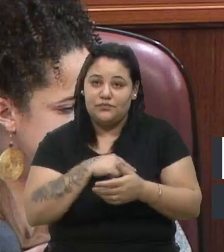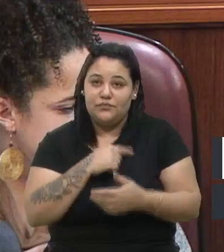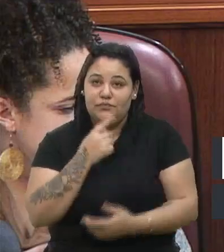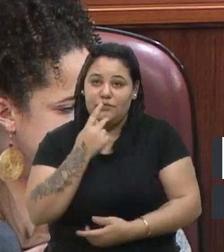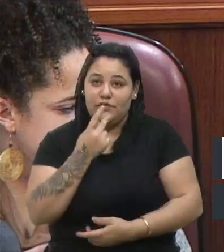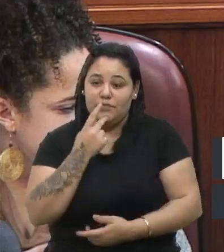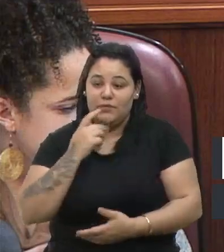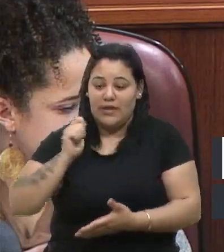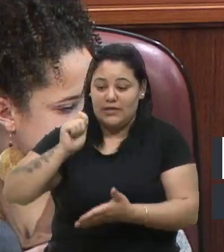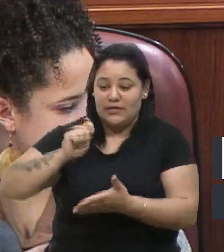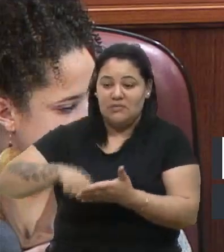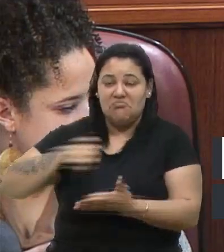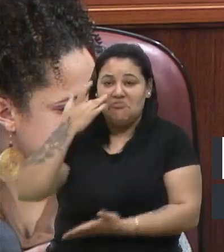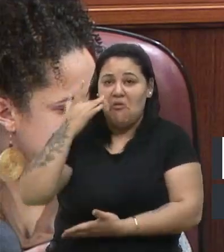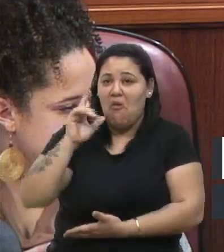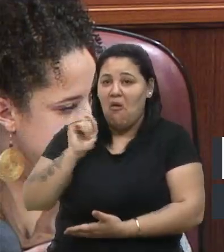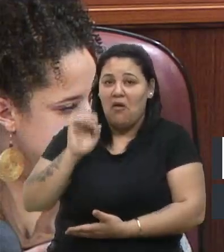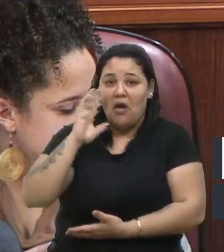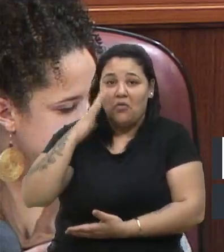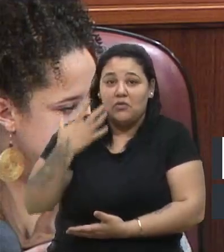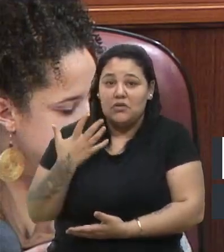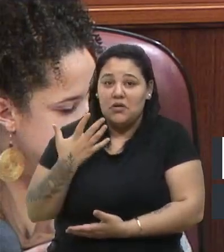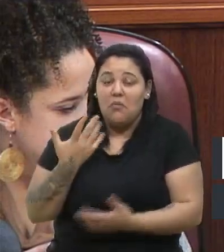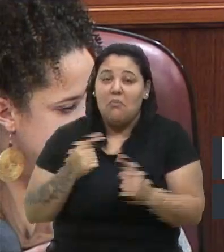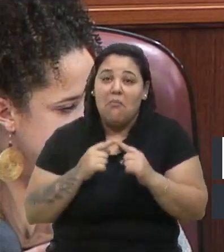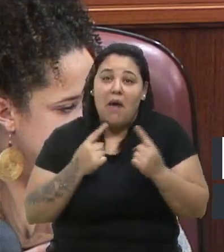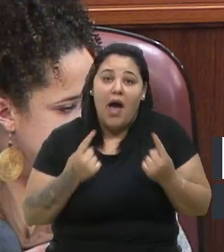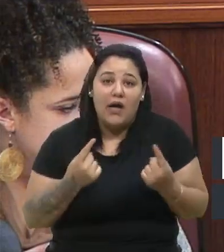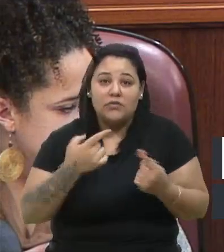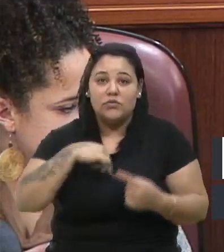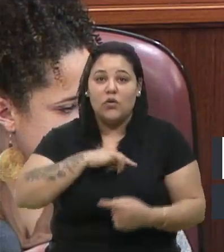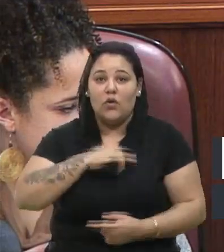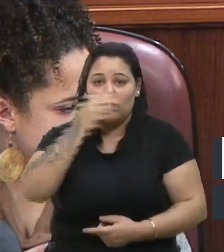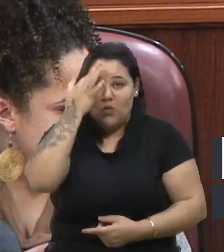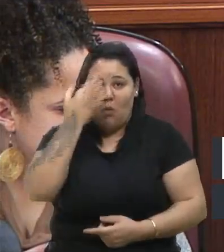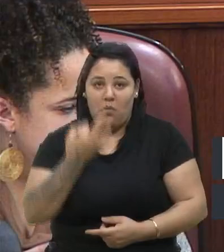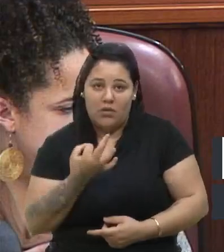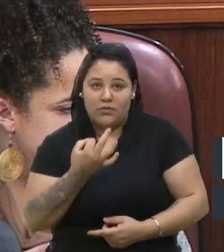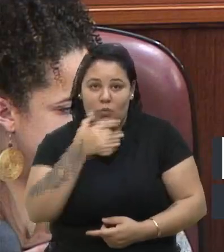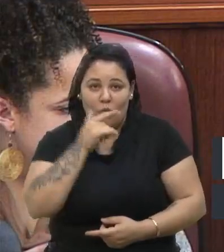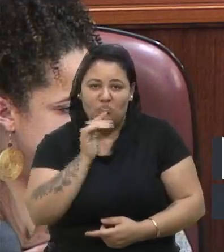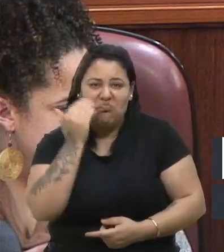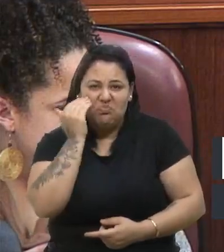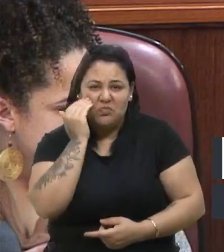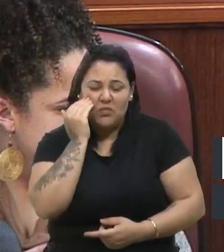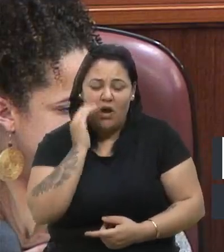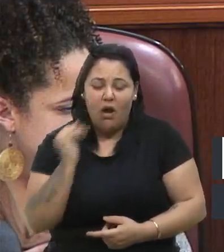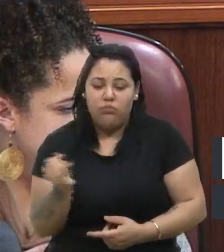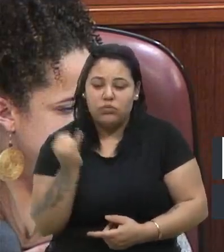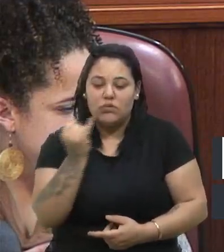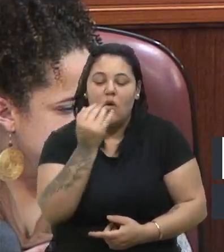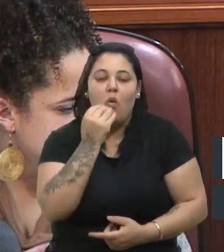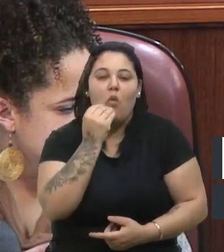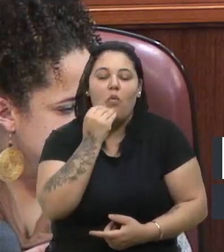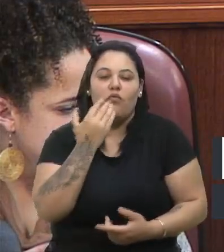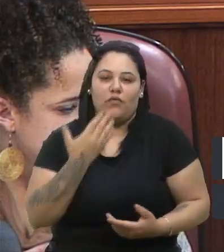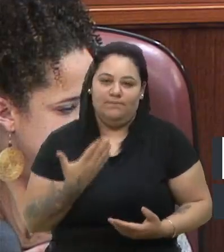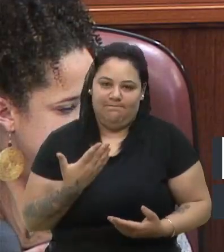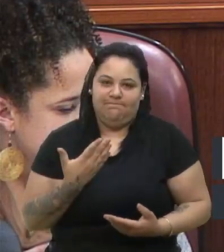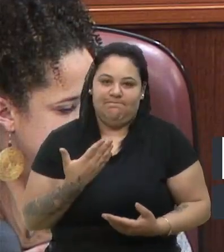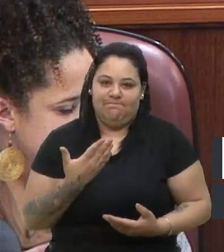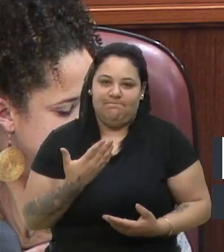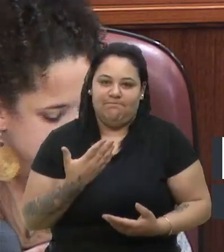assinar, não sei o que aconteceu, que nós não estamos aí, mas entendemos a importância, logicamente, da